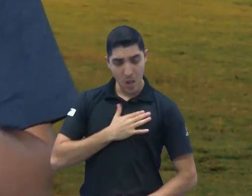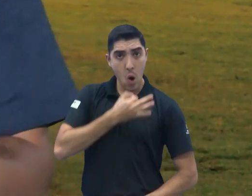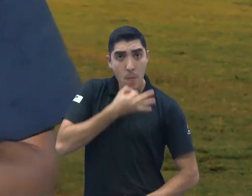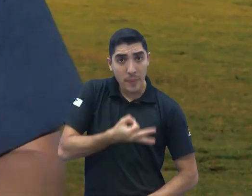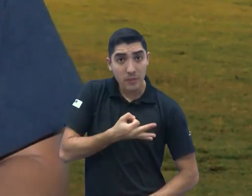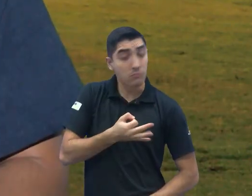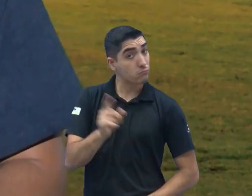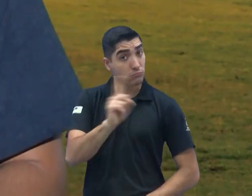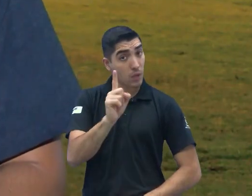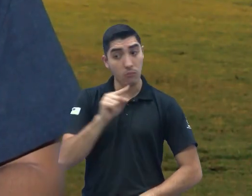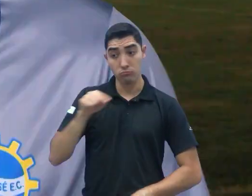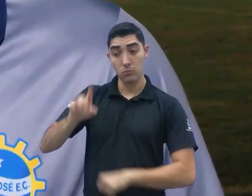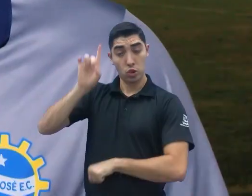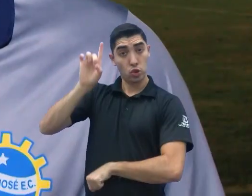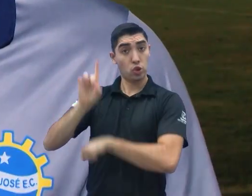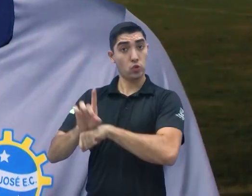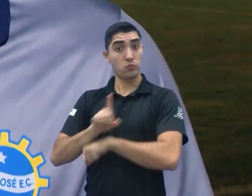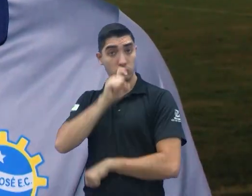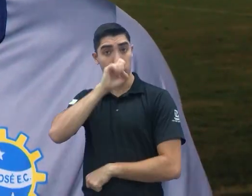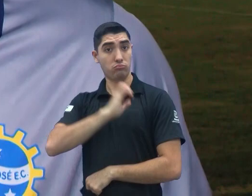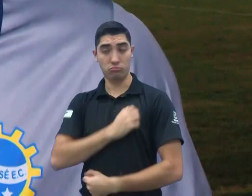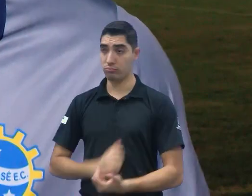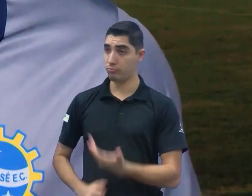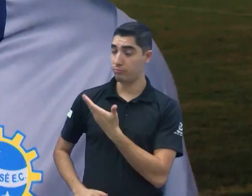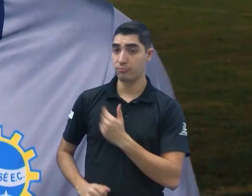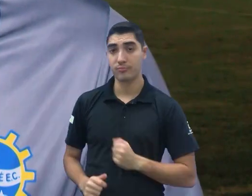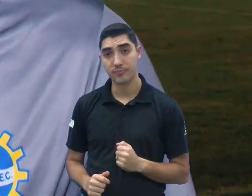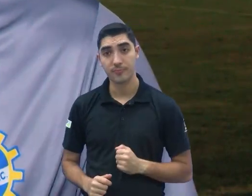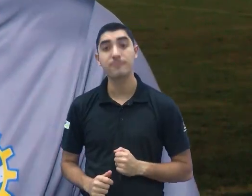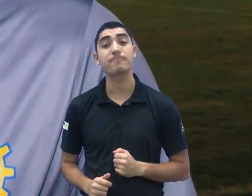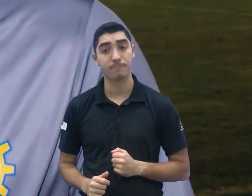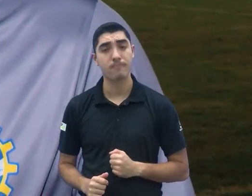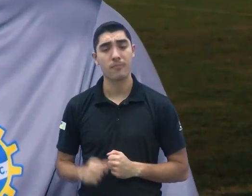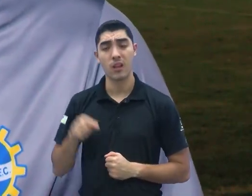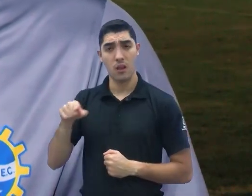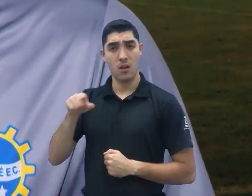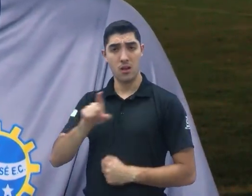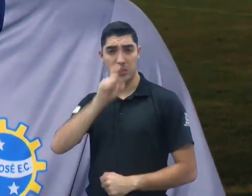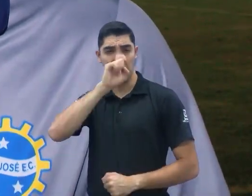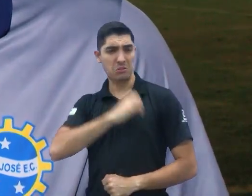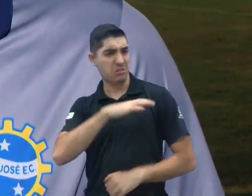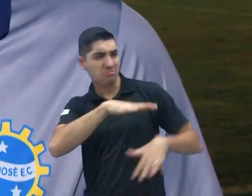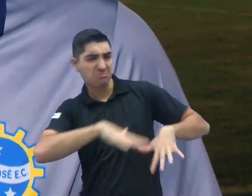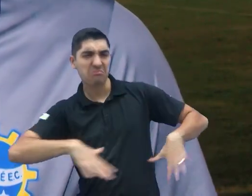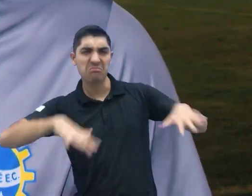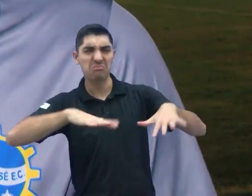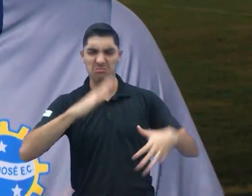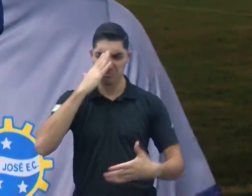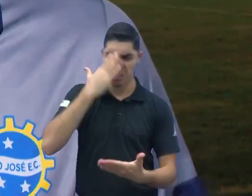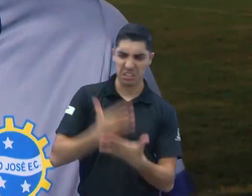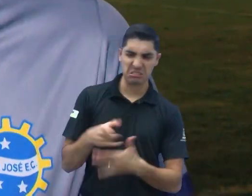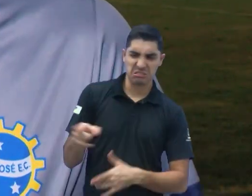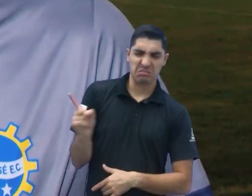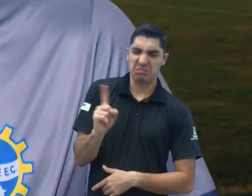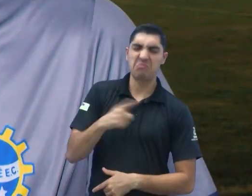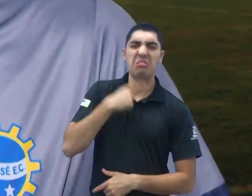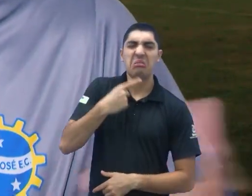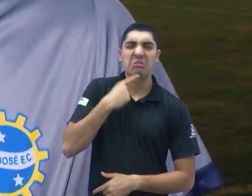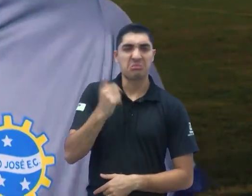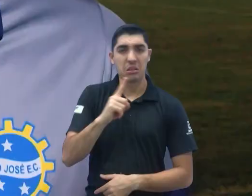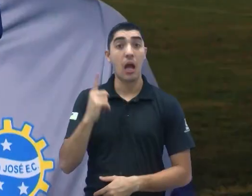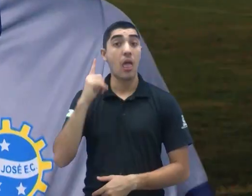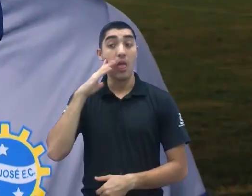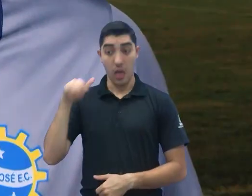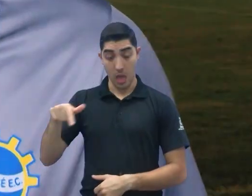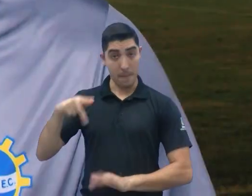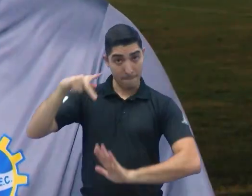própria diretoria do clube. Um time completamente desacreditado, né? Um projeto que era para nós termos um sub-20 daqui, talvez há 1